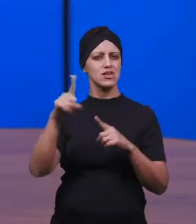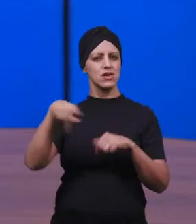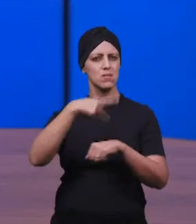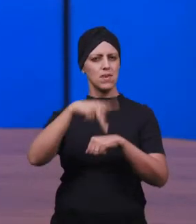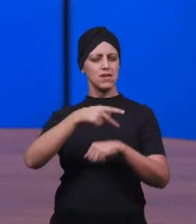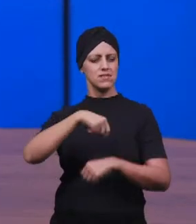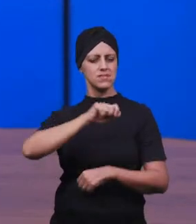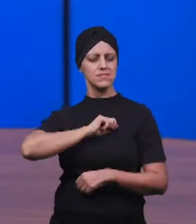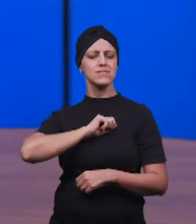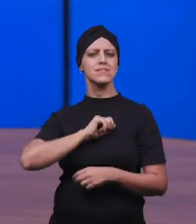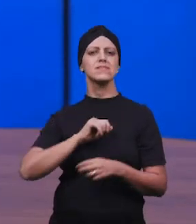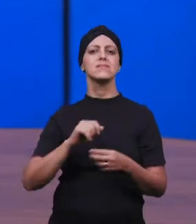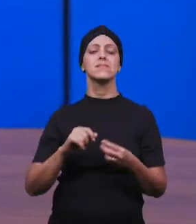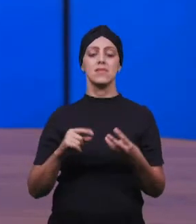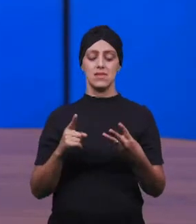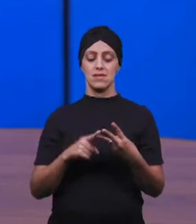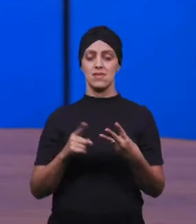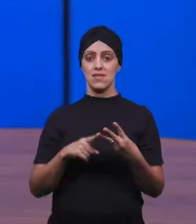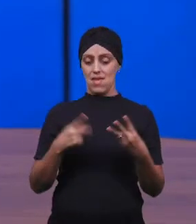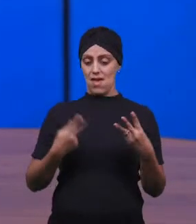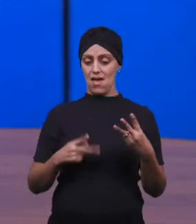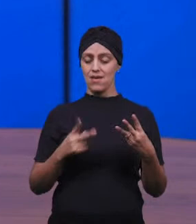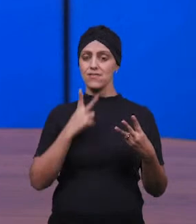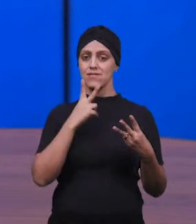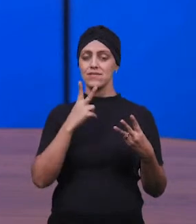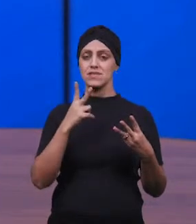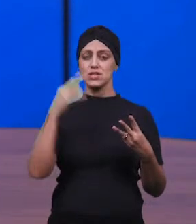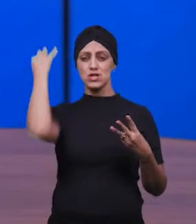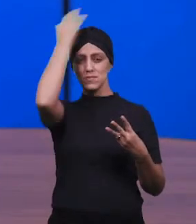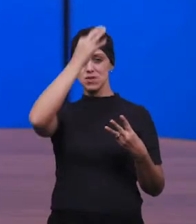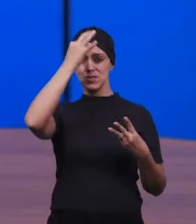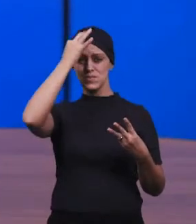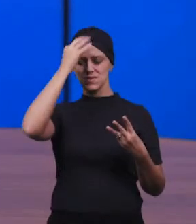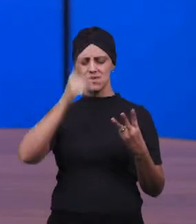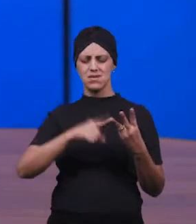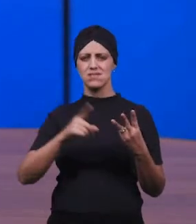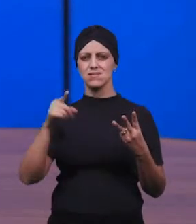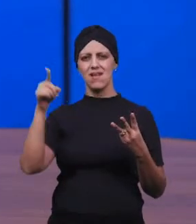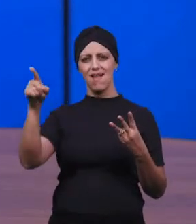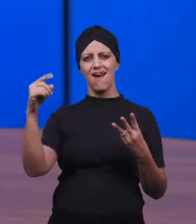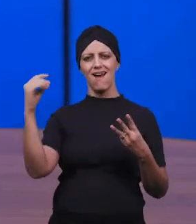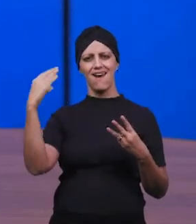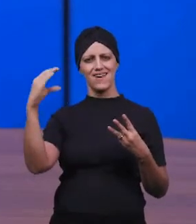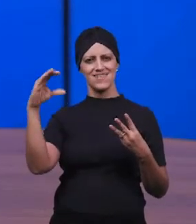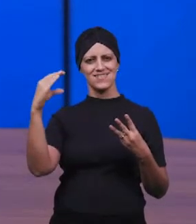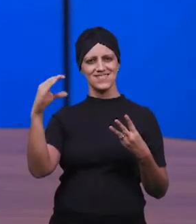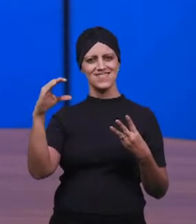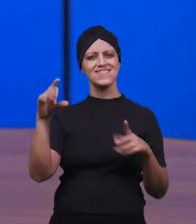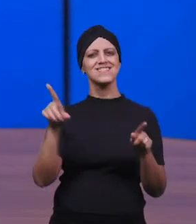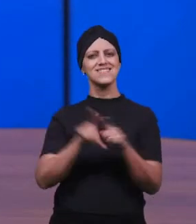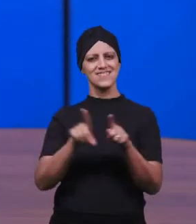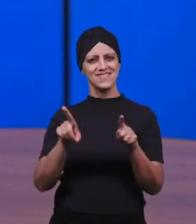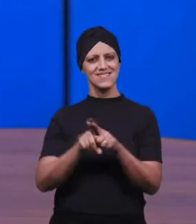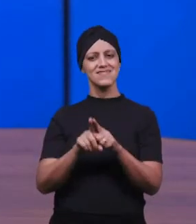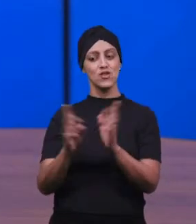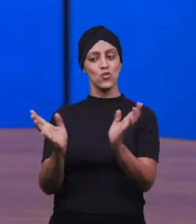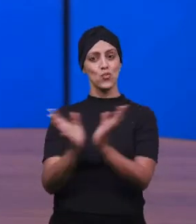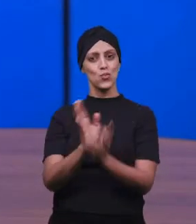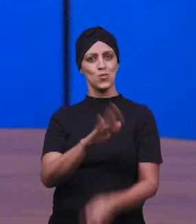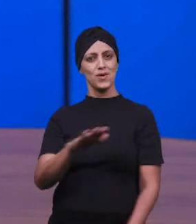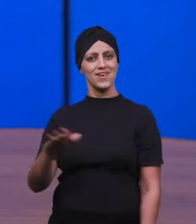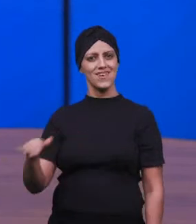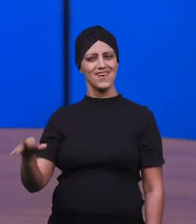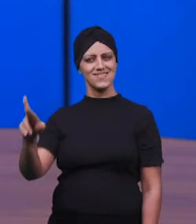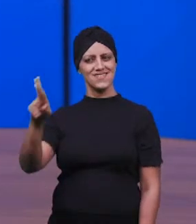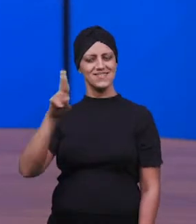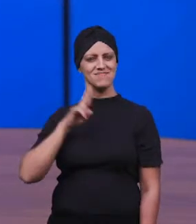em Irún, no norte da Espanha. E por último, aqui no estado do Espírito Santo, lá na cidade de Cariacica, nós vamos